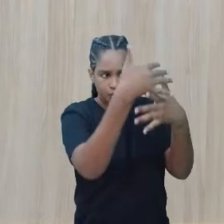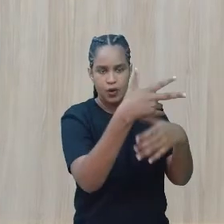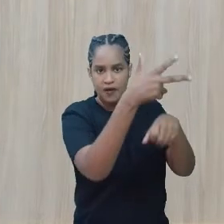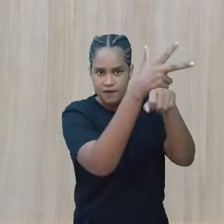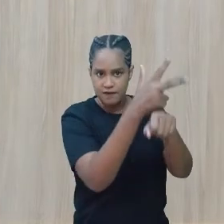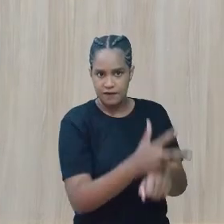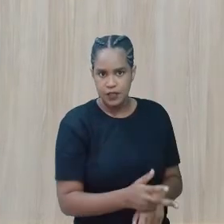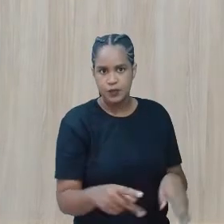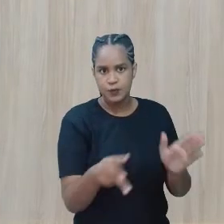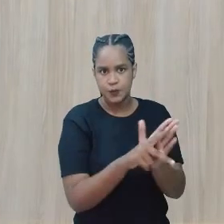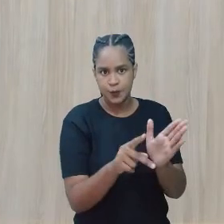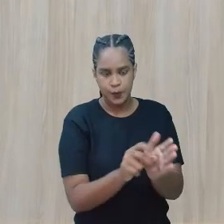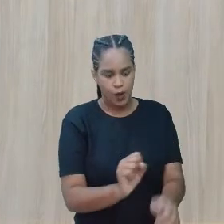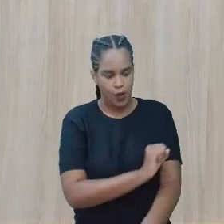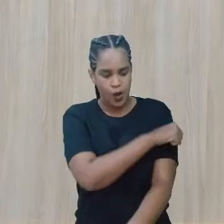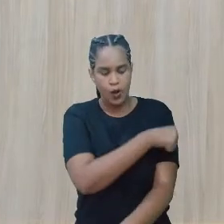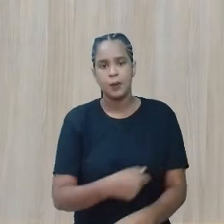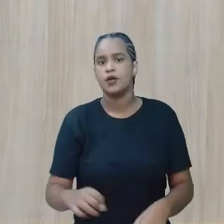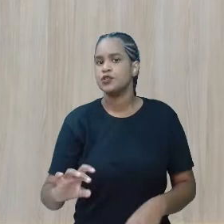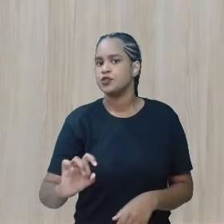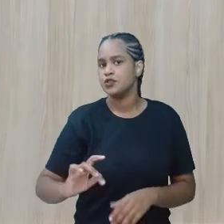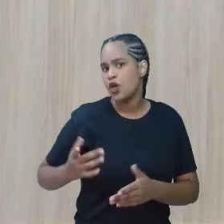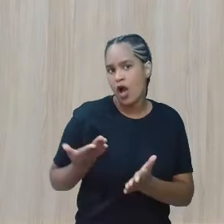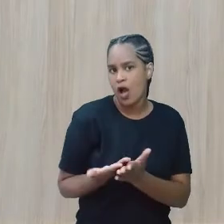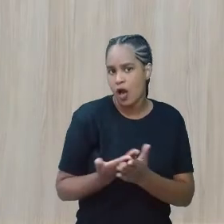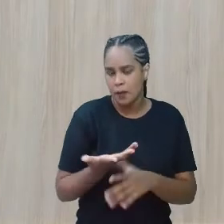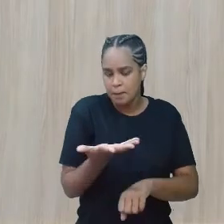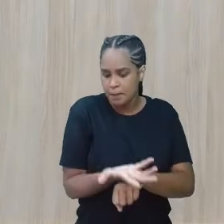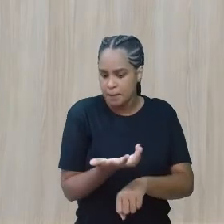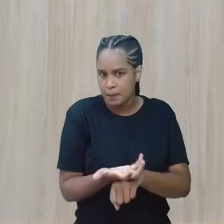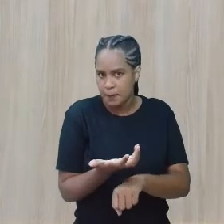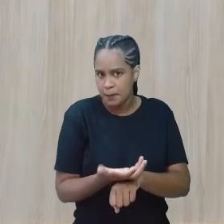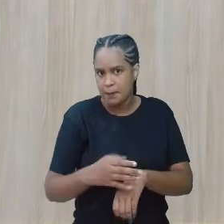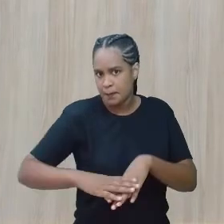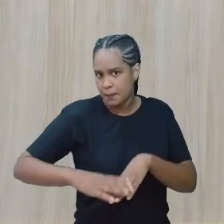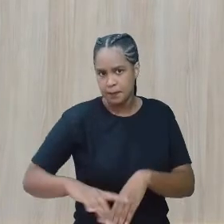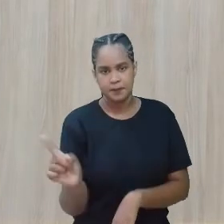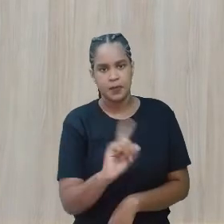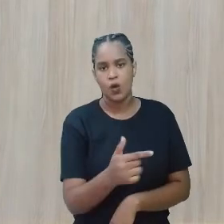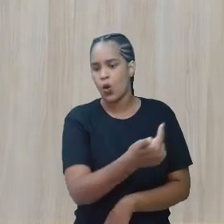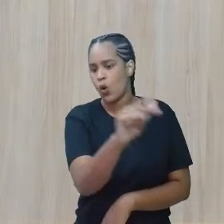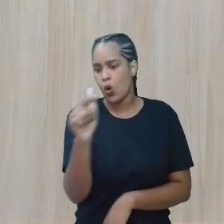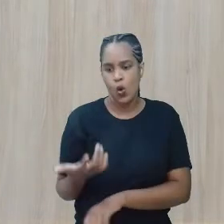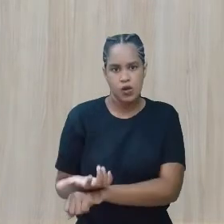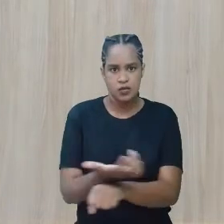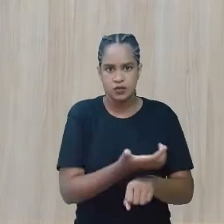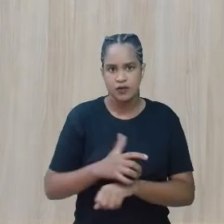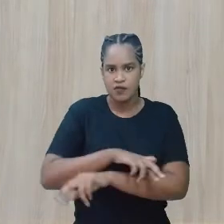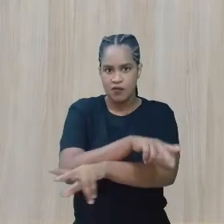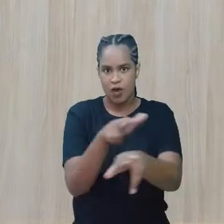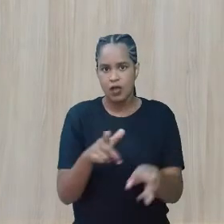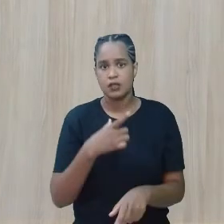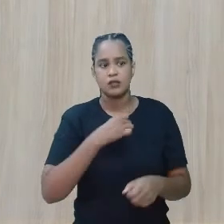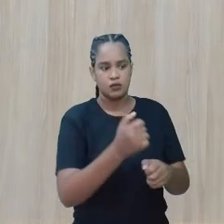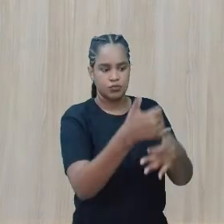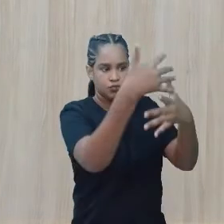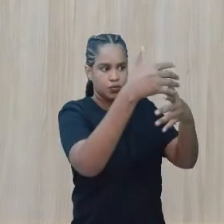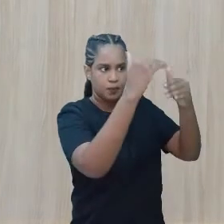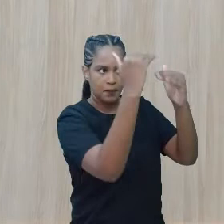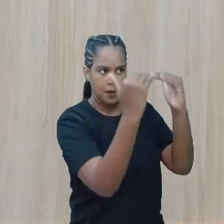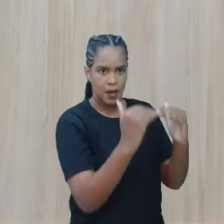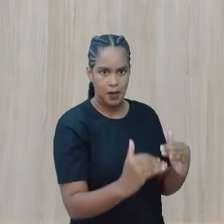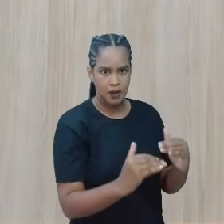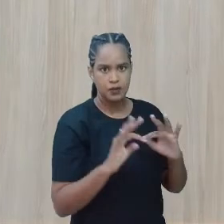onde você vai assistir não só as aulas de matemática, mas as aulas de todas as disciplinas e tá lá bem bonitinho em ordem cronológica, tá